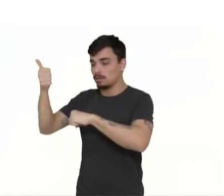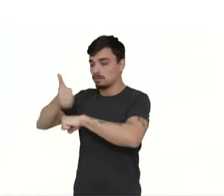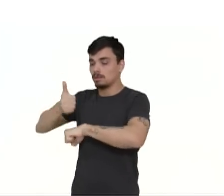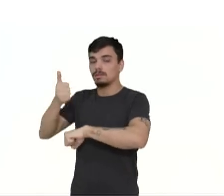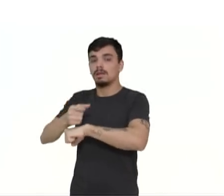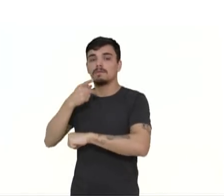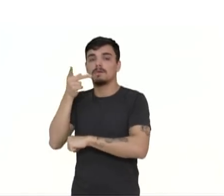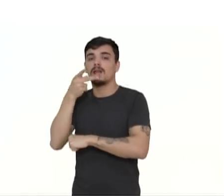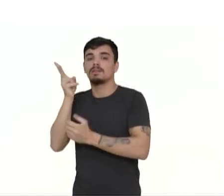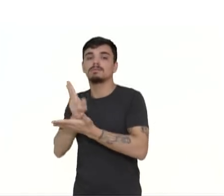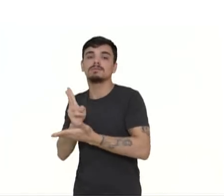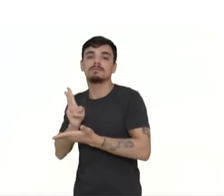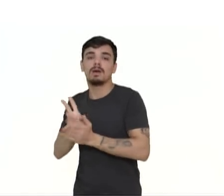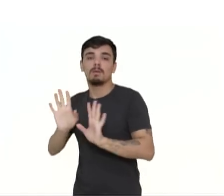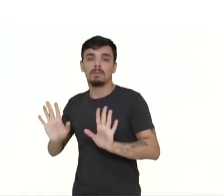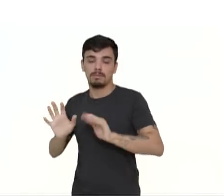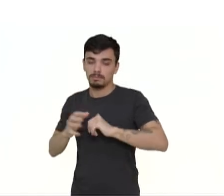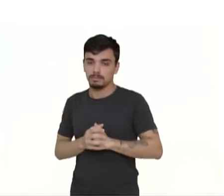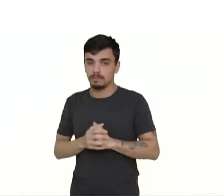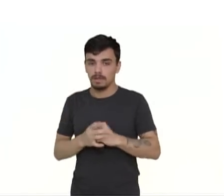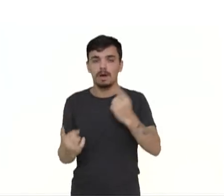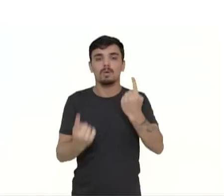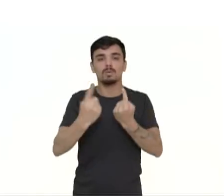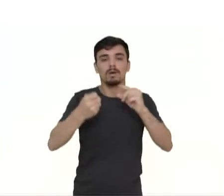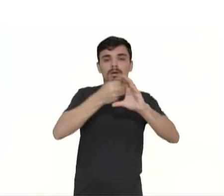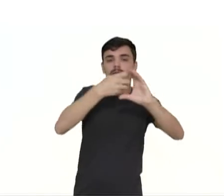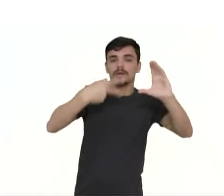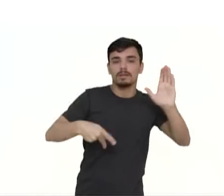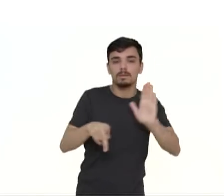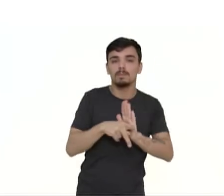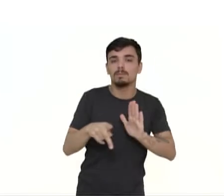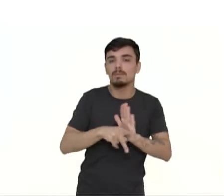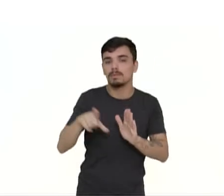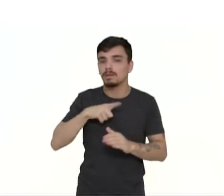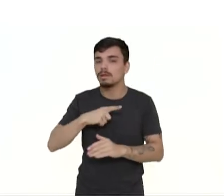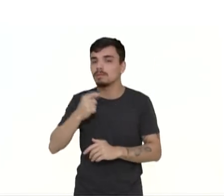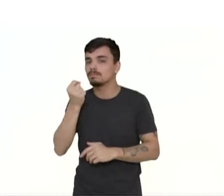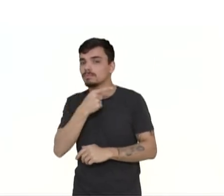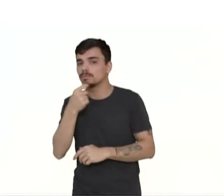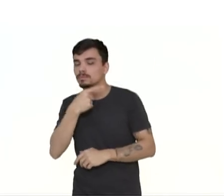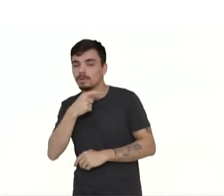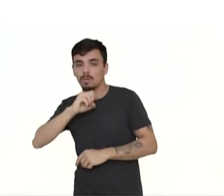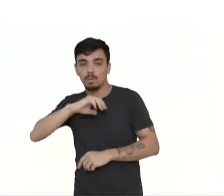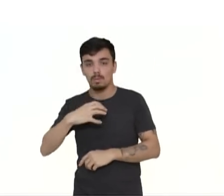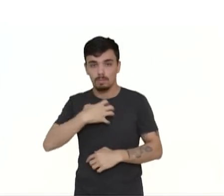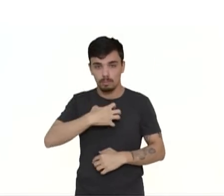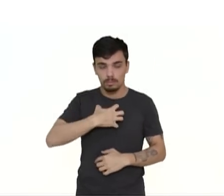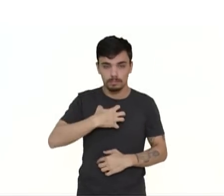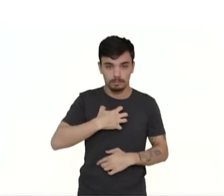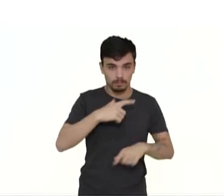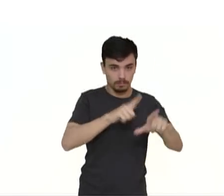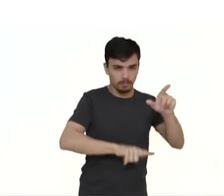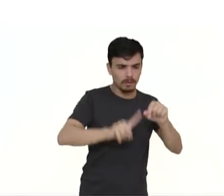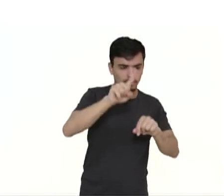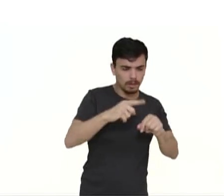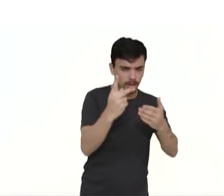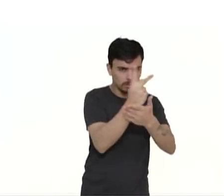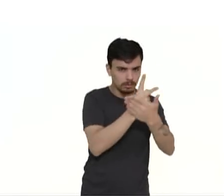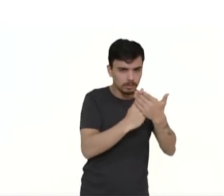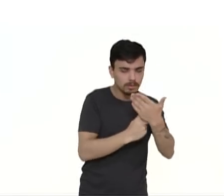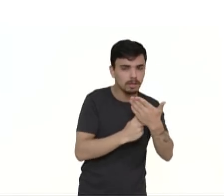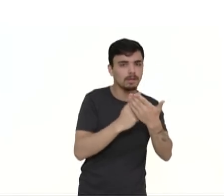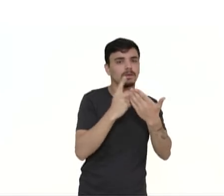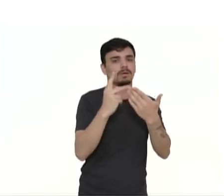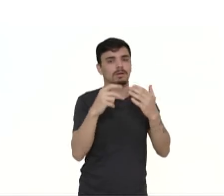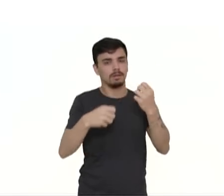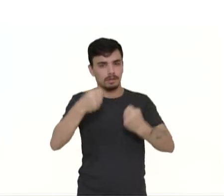alegam. E aí, quais características dessa charge provocam ironia e humor? Alternativa A, o desenho do carro. B,